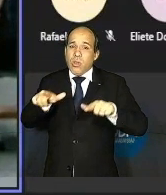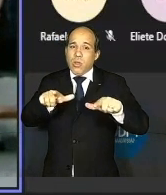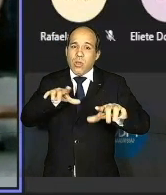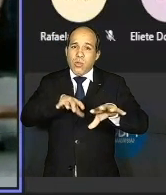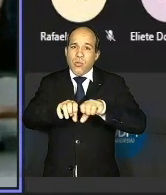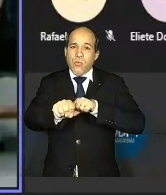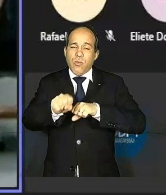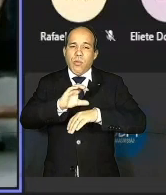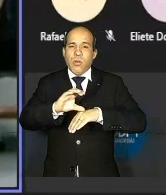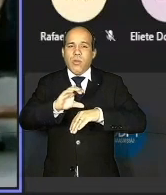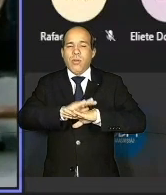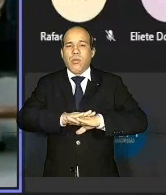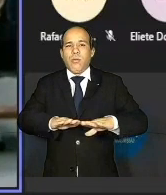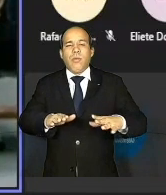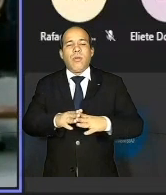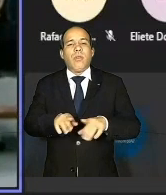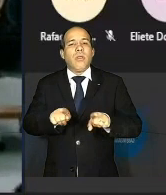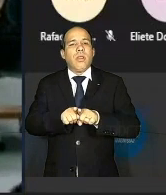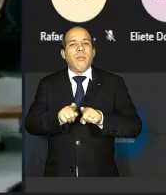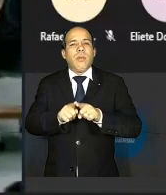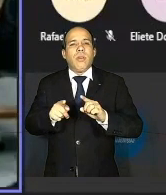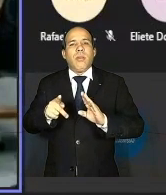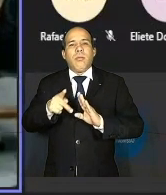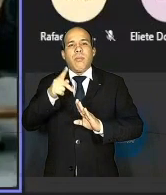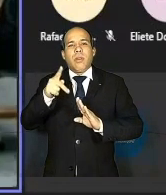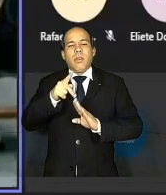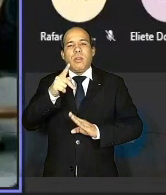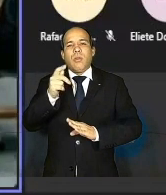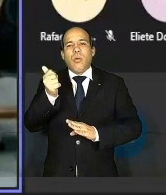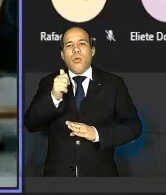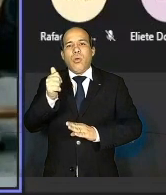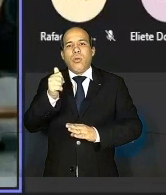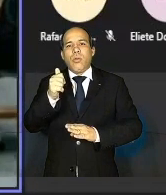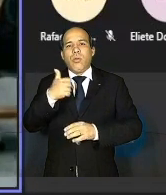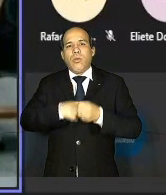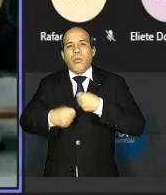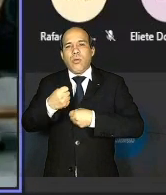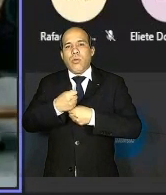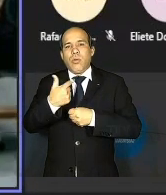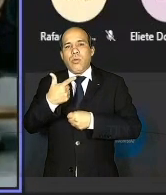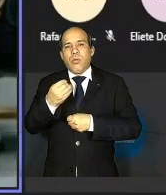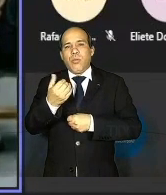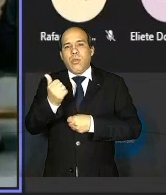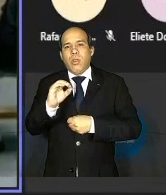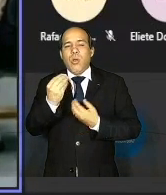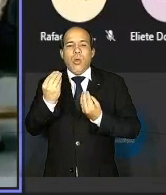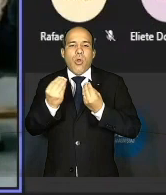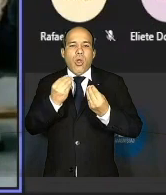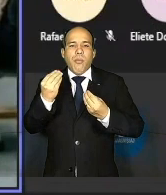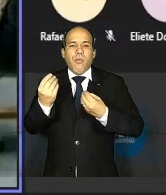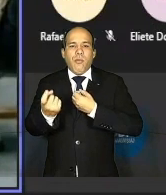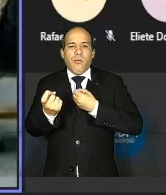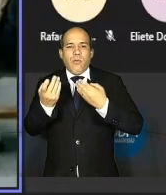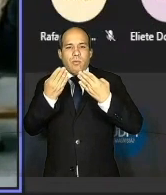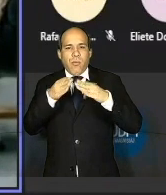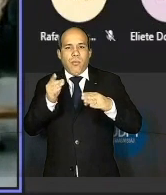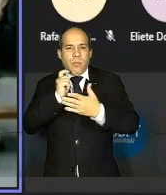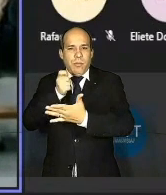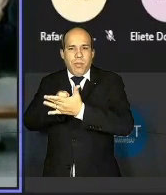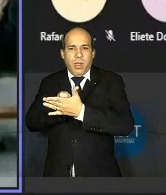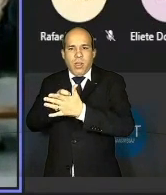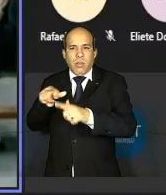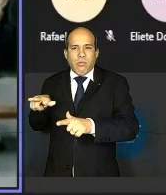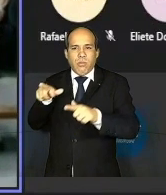se restringe à expedição de diplomas. Já no parecer 11 de 2010, ao reiterar a impossibilidade de cobrança